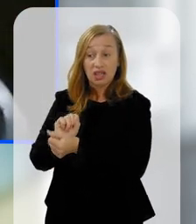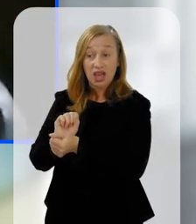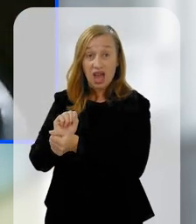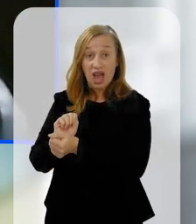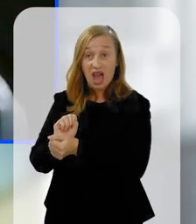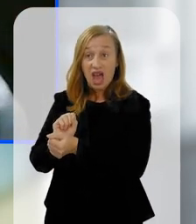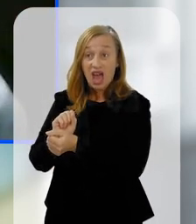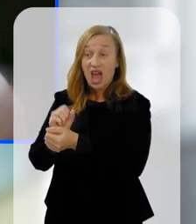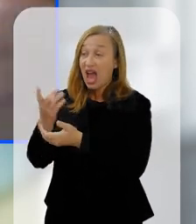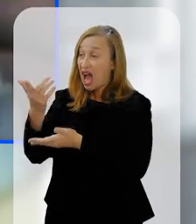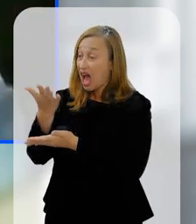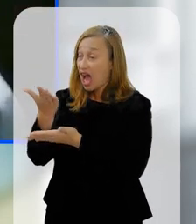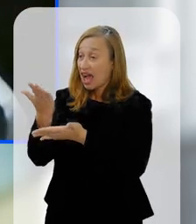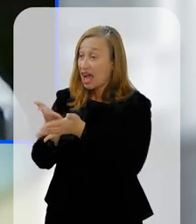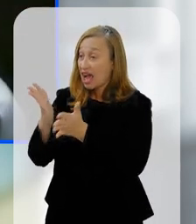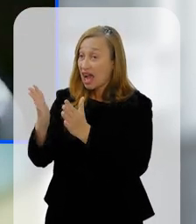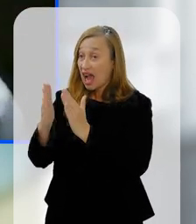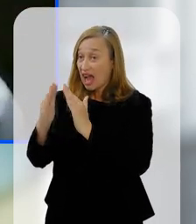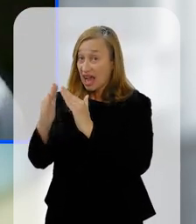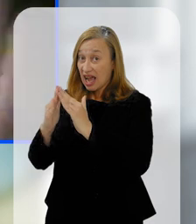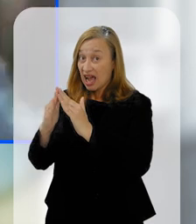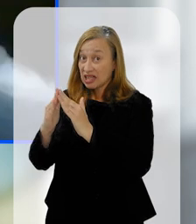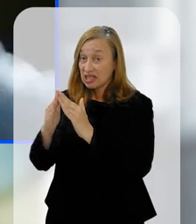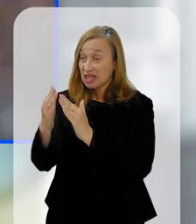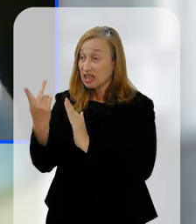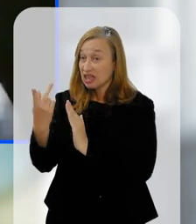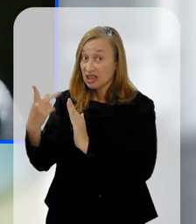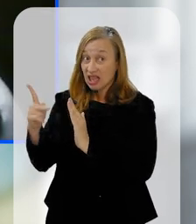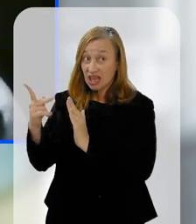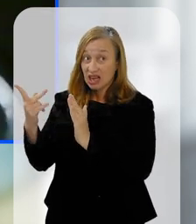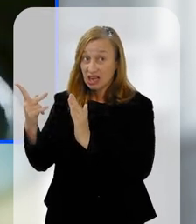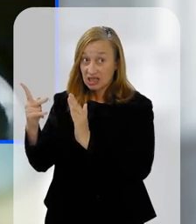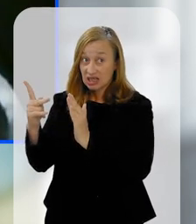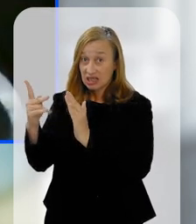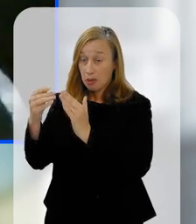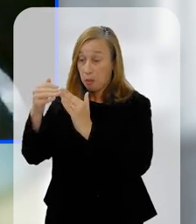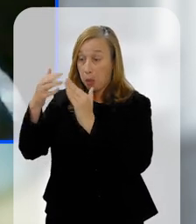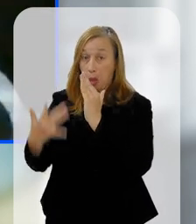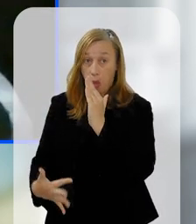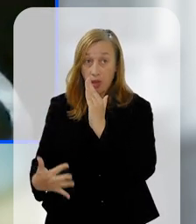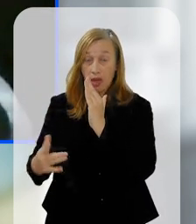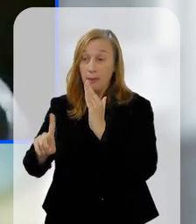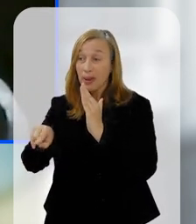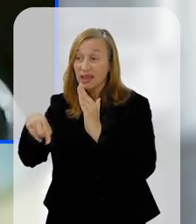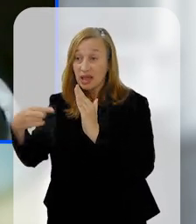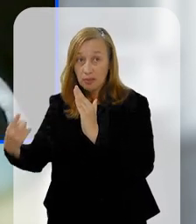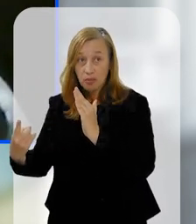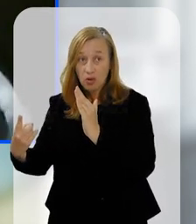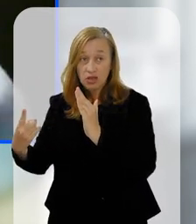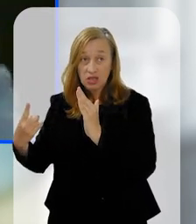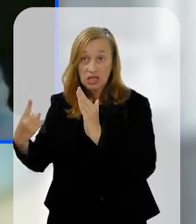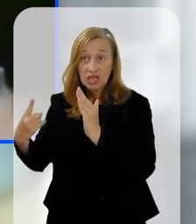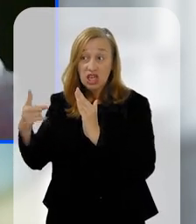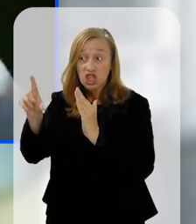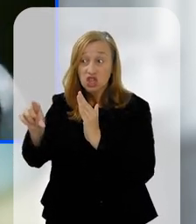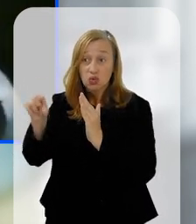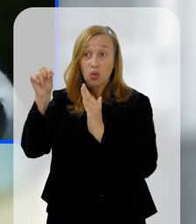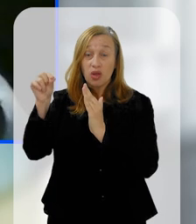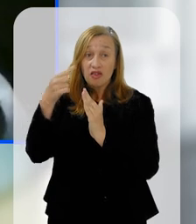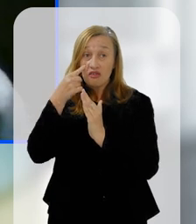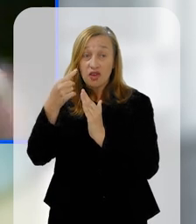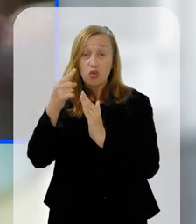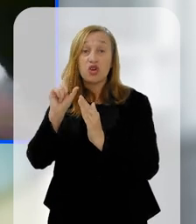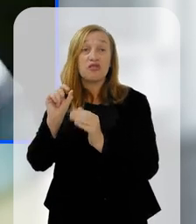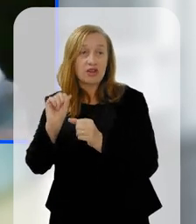casas inundarem ou já compraram um assento no foguete do Musk para ir para um outro planeta de foguete, quando esse